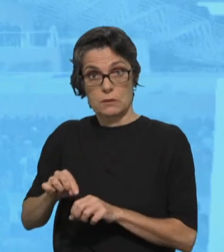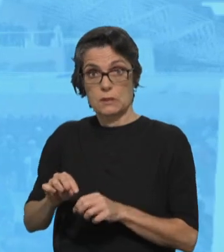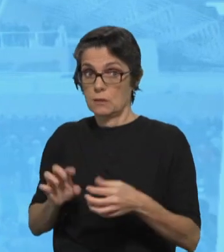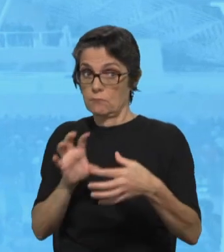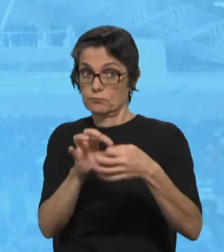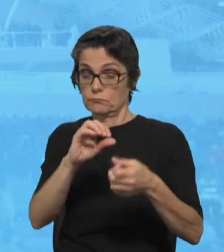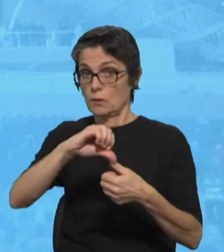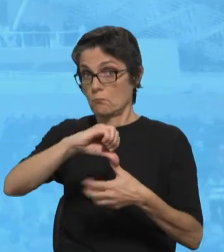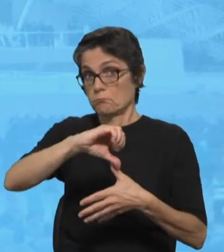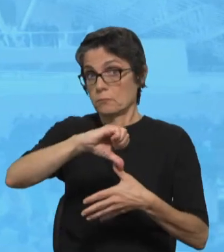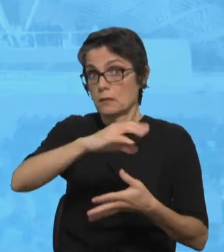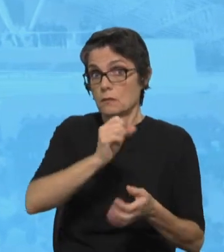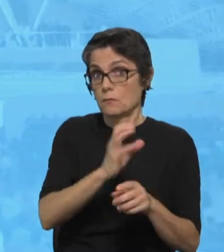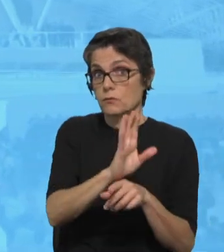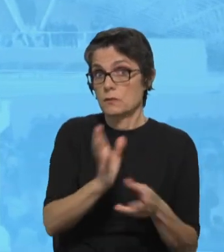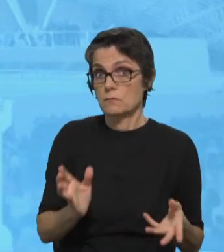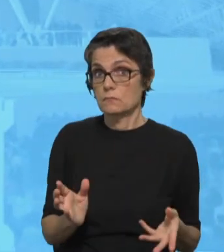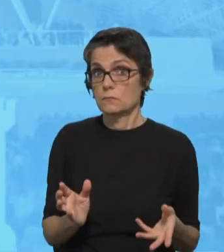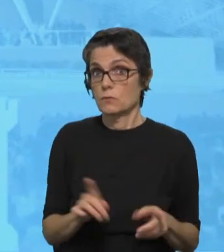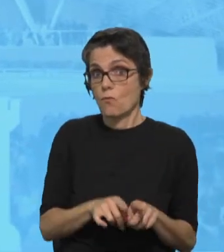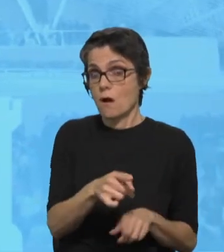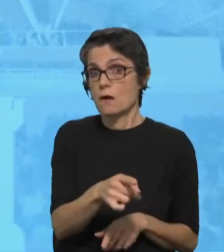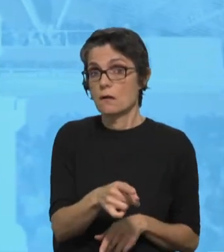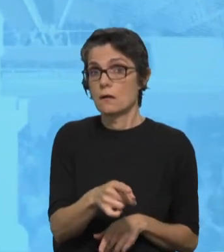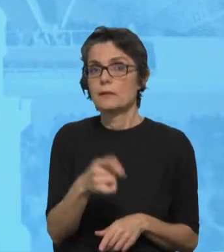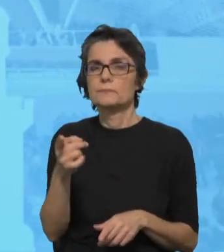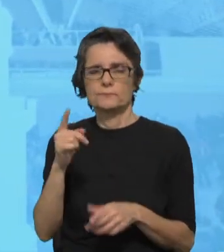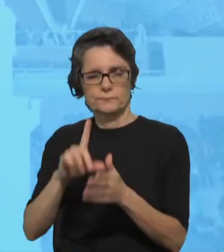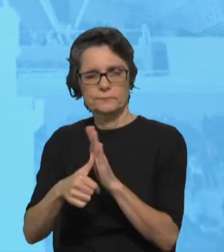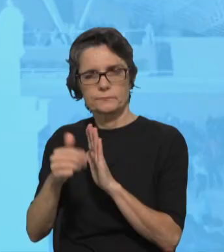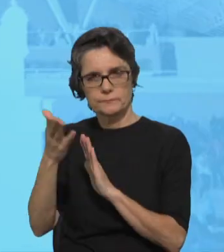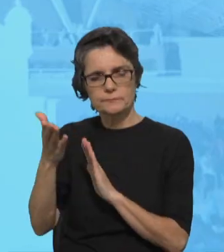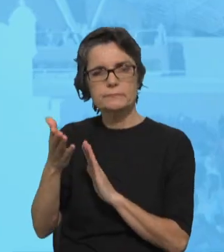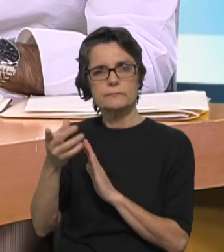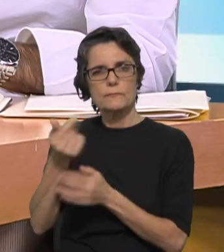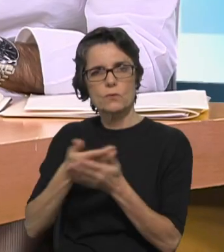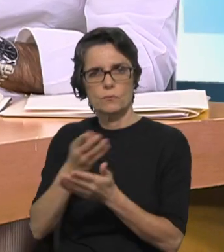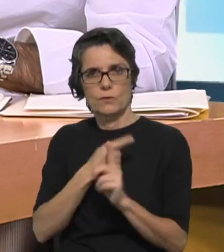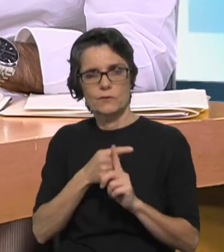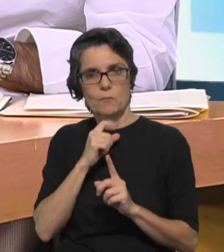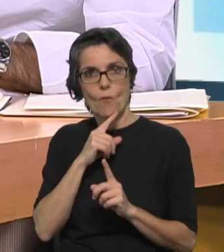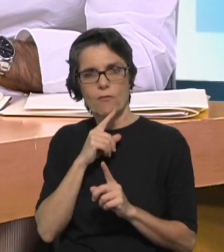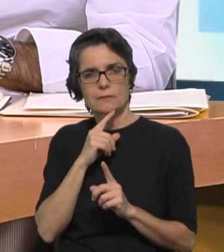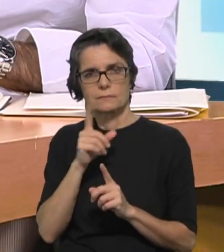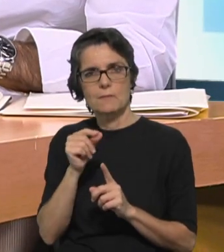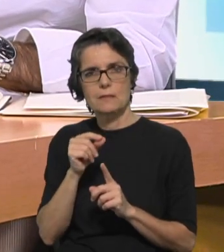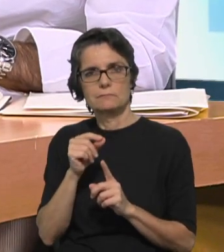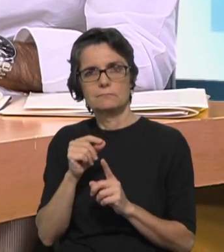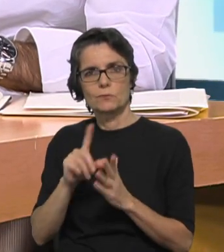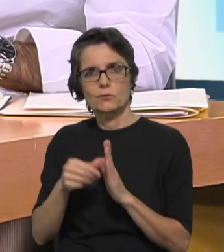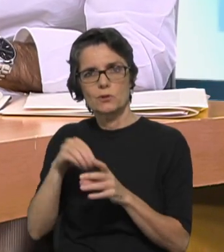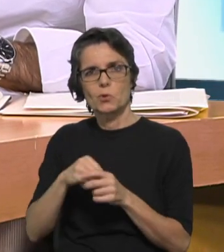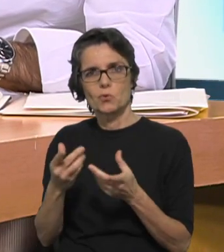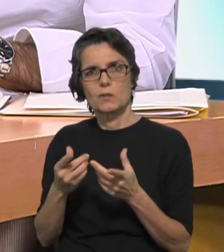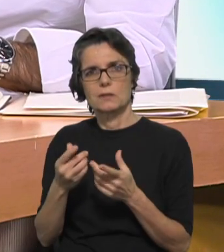geração também, a este projeto de economia de Francisco, agarrarem estes ideais que se têm de tornar também concretos na mudança de vida